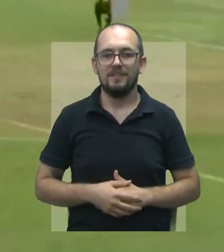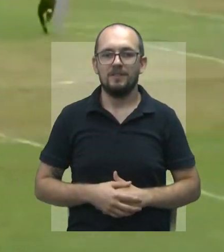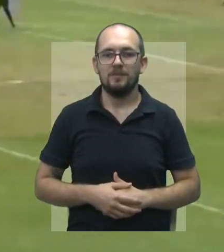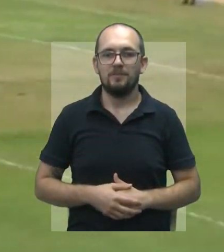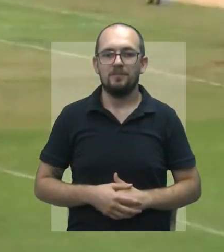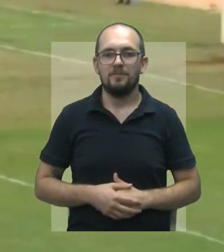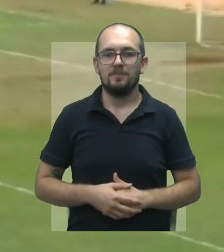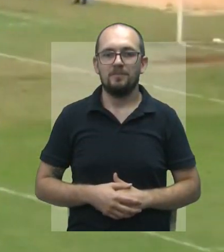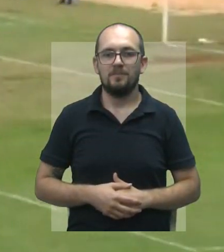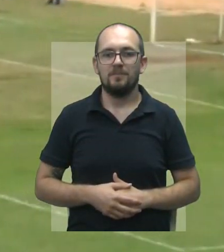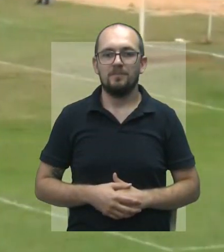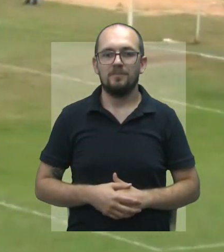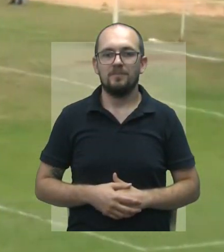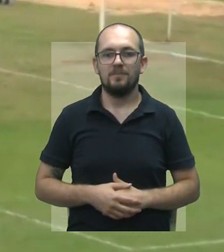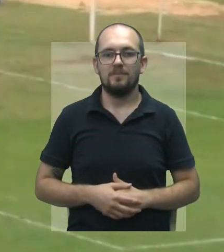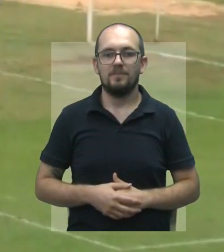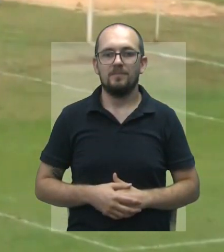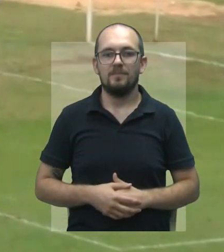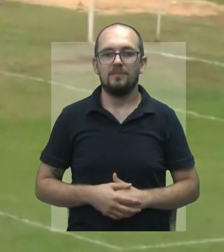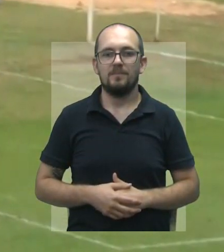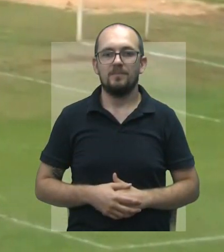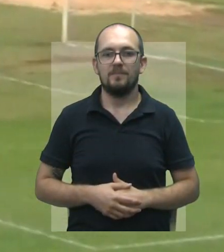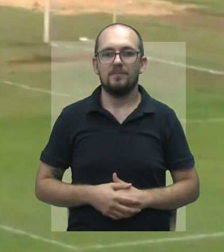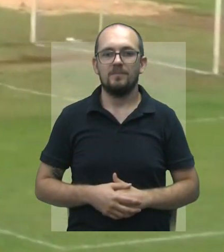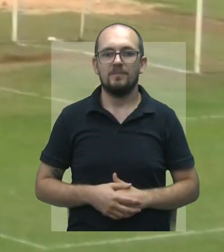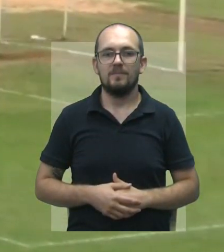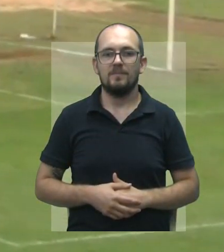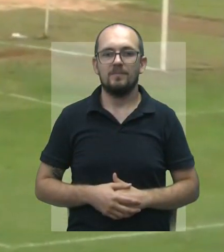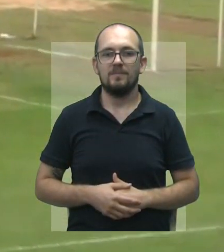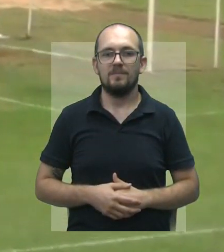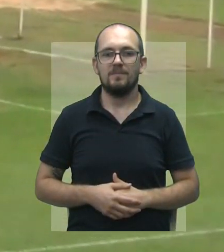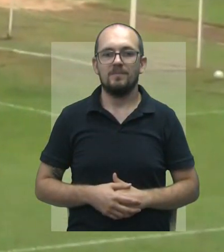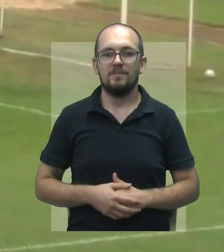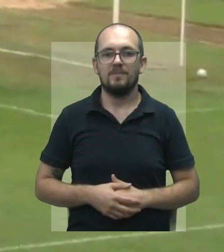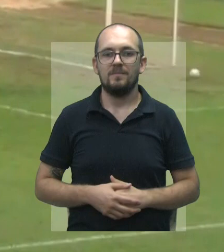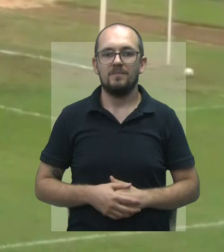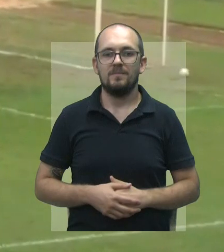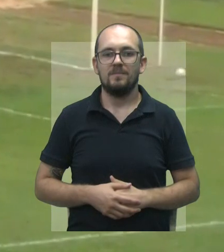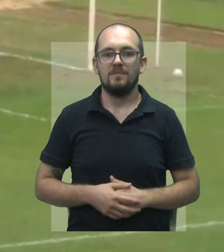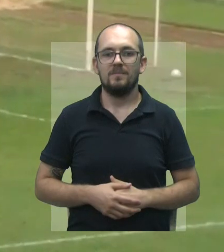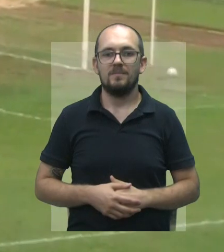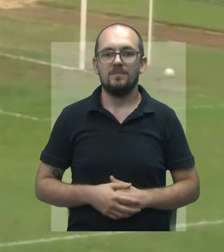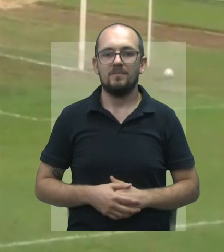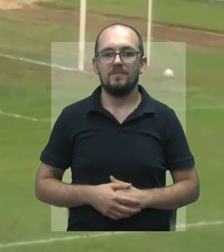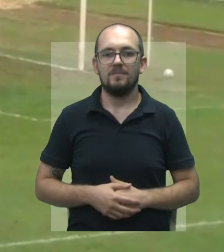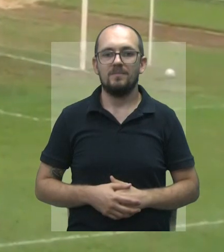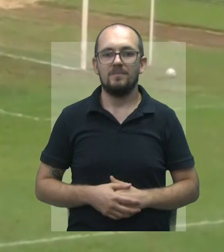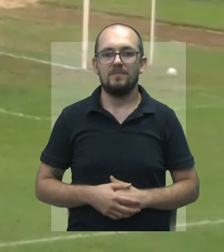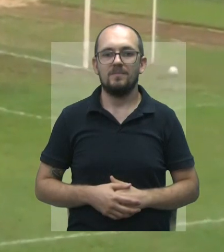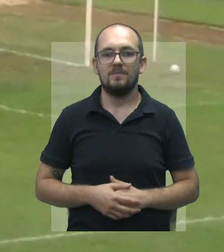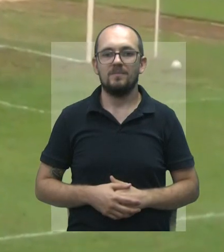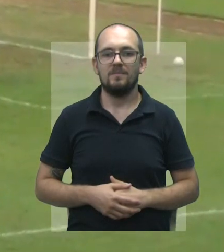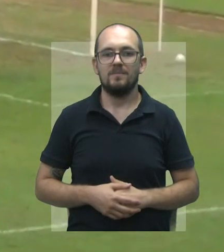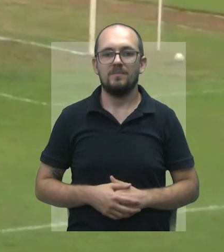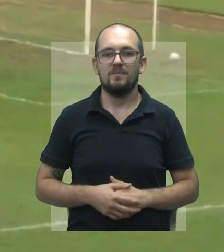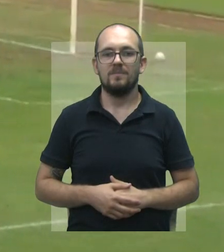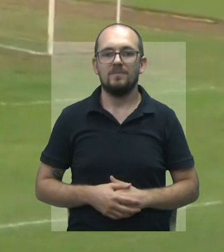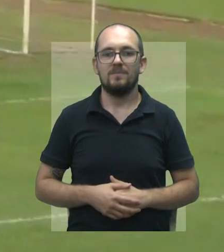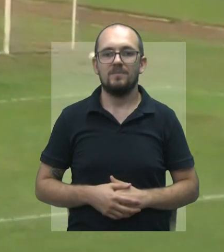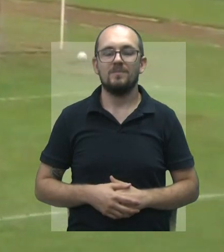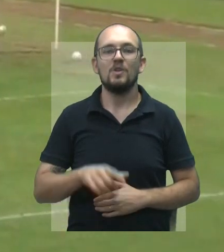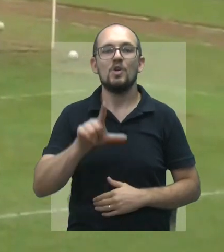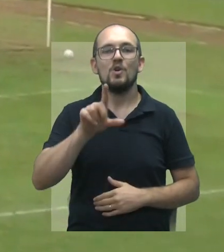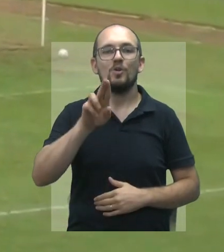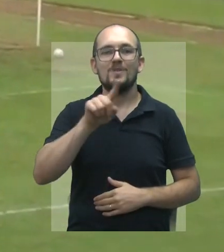primeiro gol aos 6 minutos do segundo tempo, uma bobeira do goleiro adversário, e o Luzinel fez aí o primeiro gol, teve aí até no